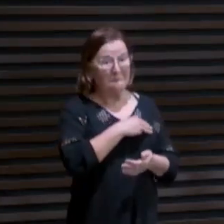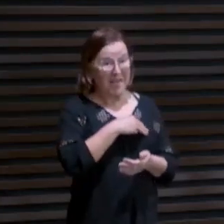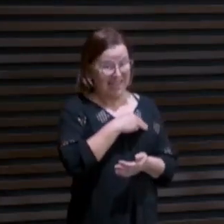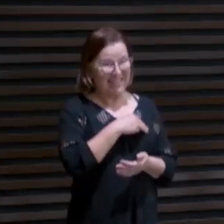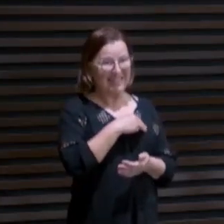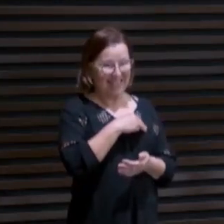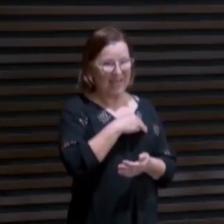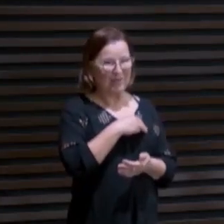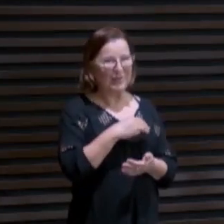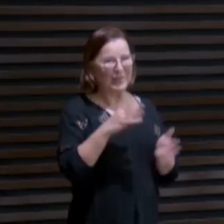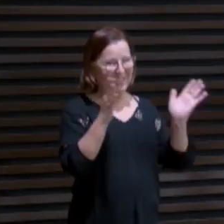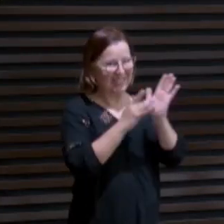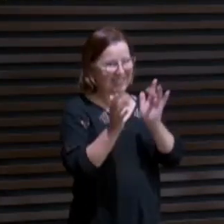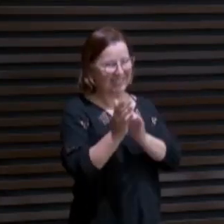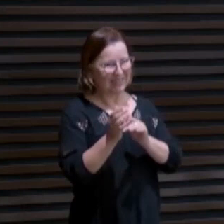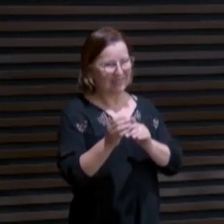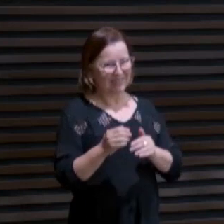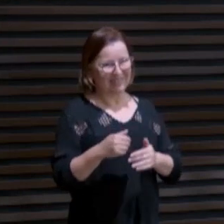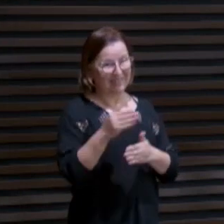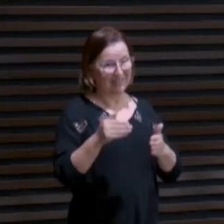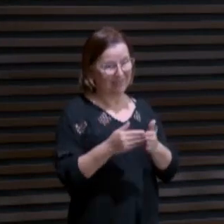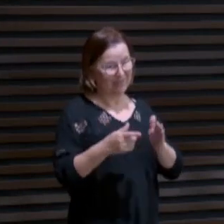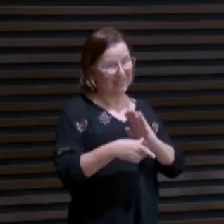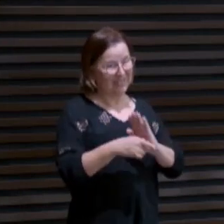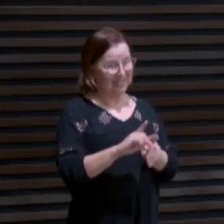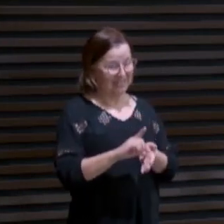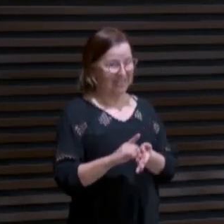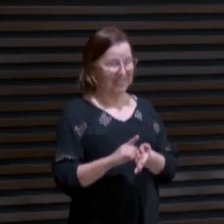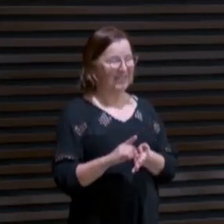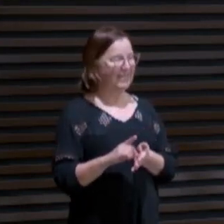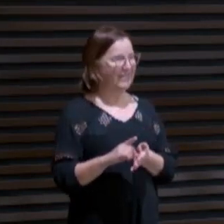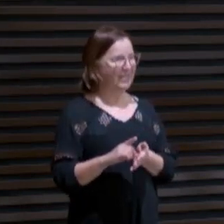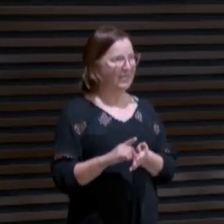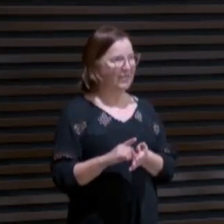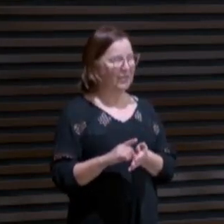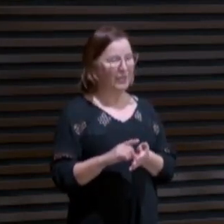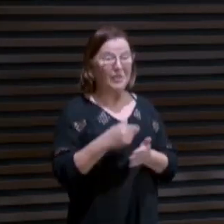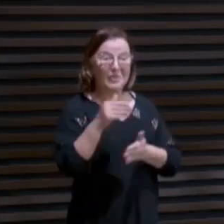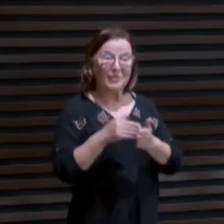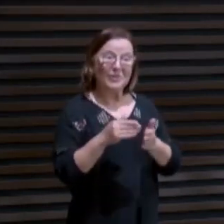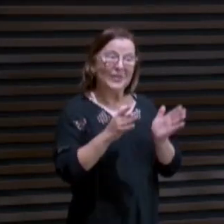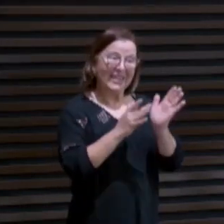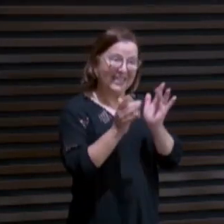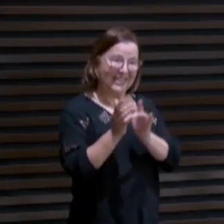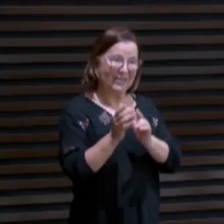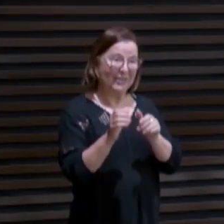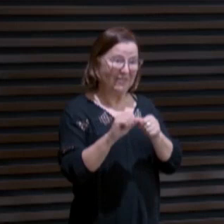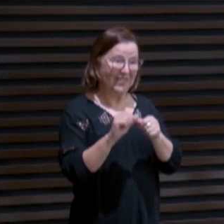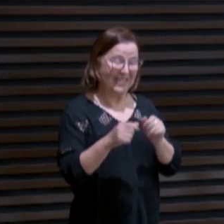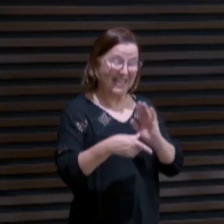Tudo antes foi preâmbulo. Tudo que ele fez antes